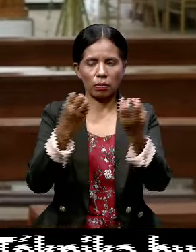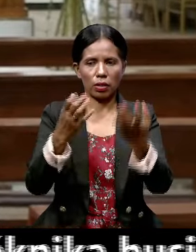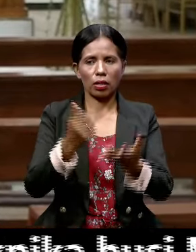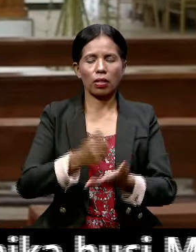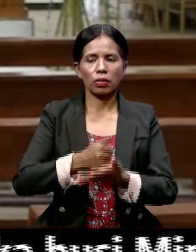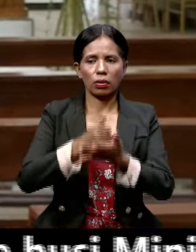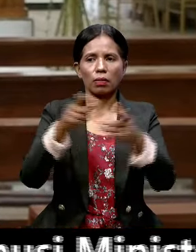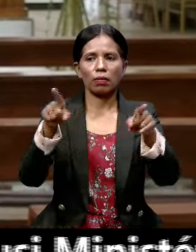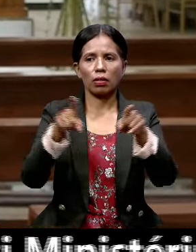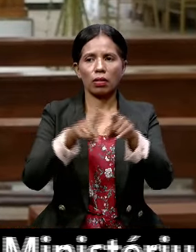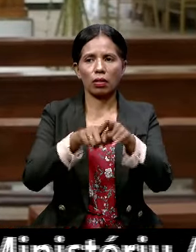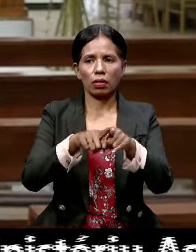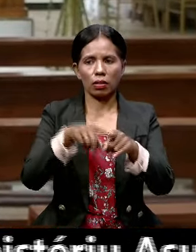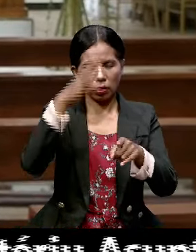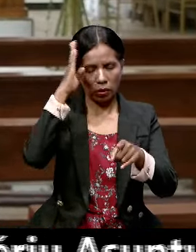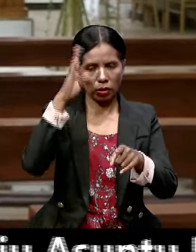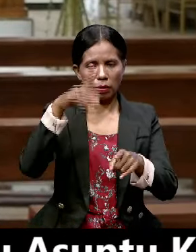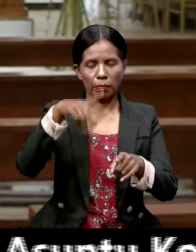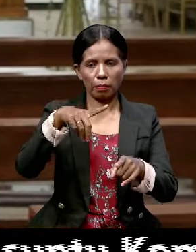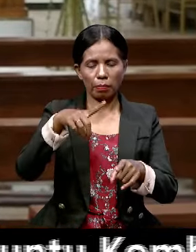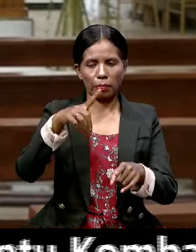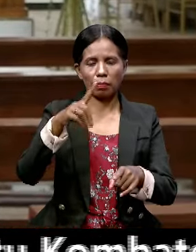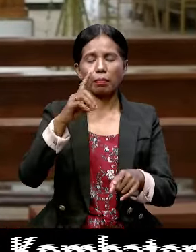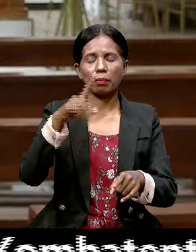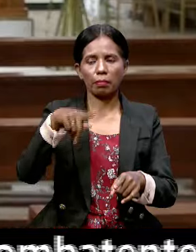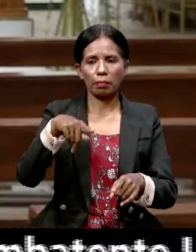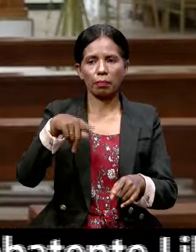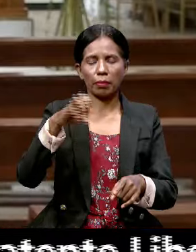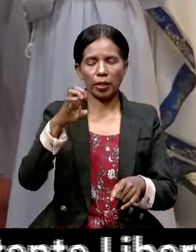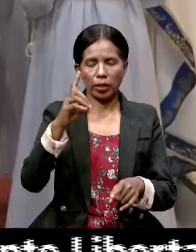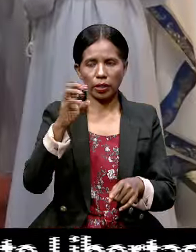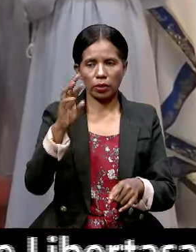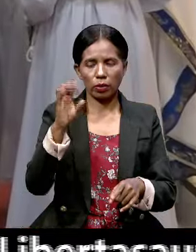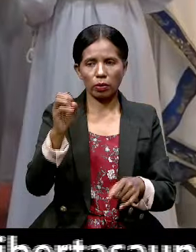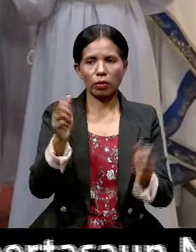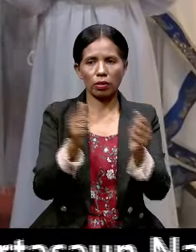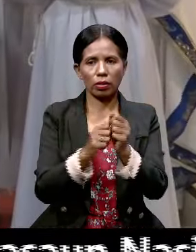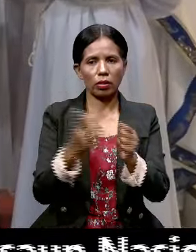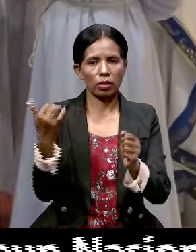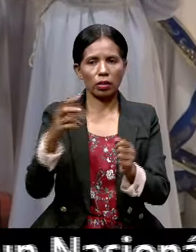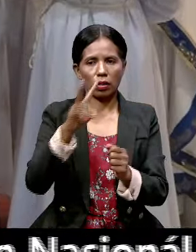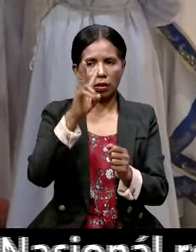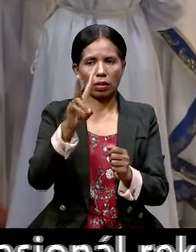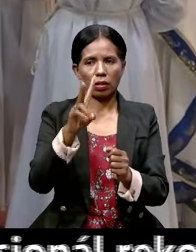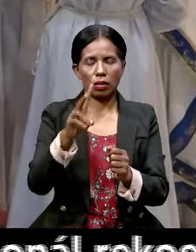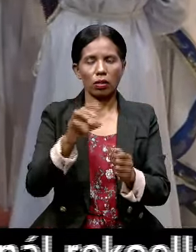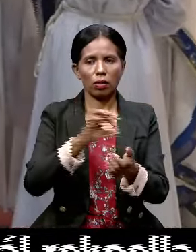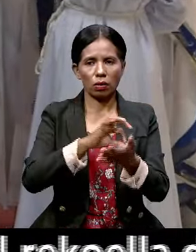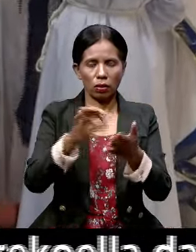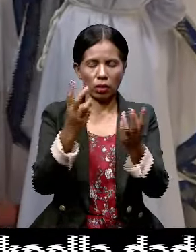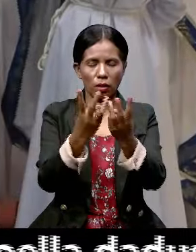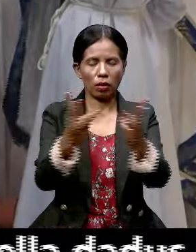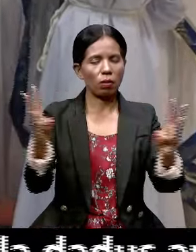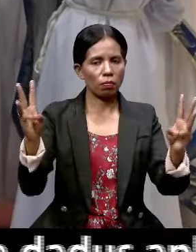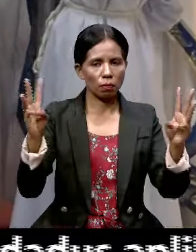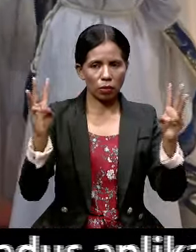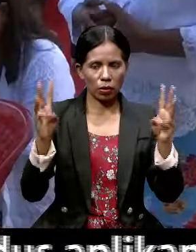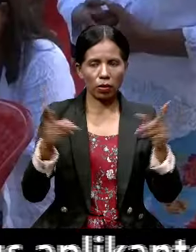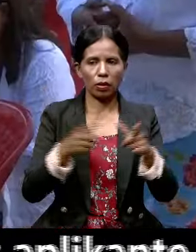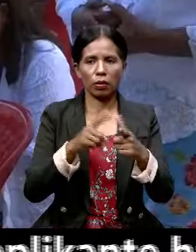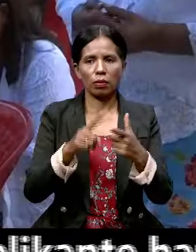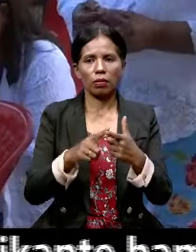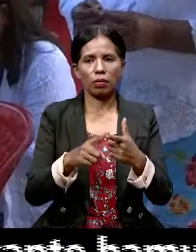ne, Senhor Pedro John honia família, Senarua mak halo konta halo muru kapela ne, nomo